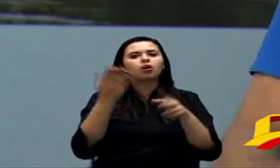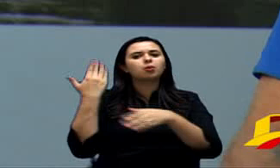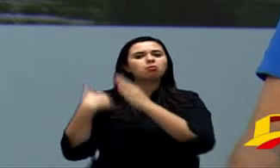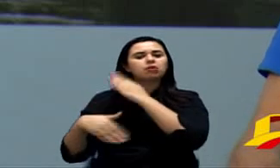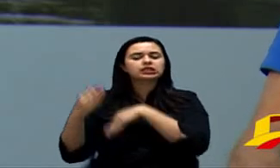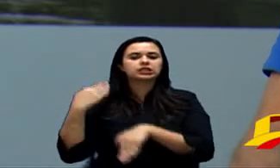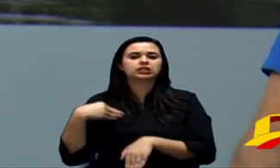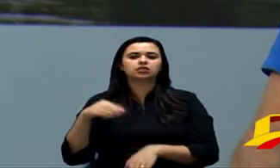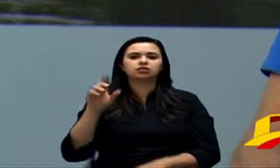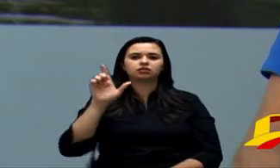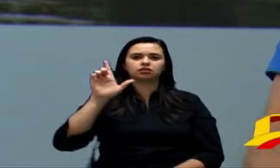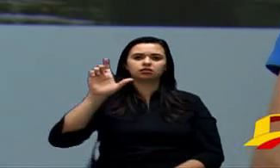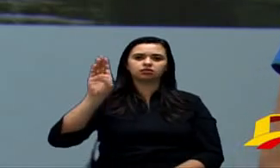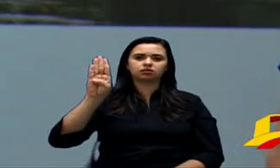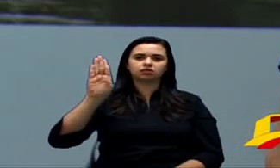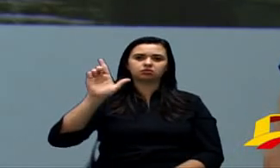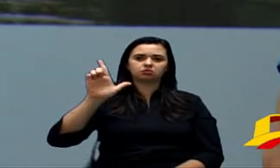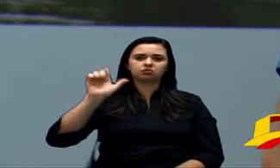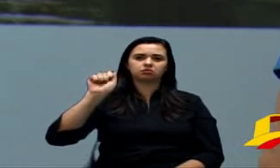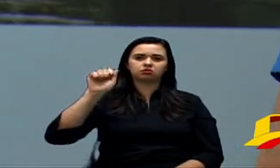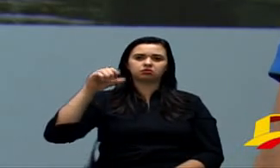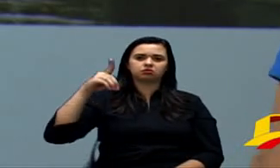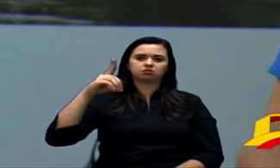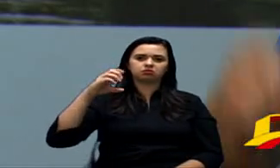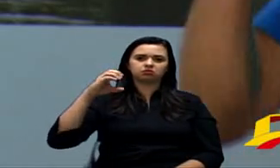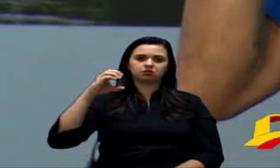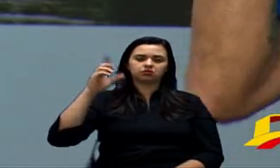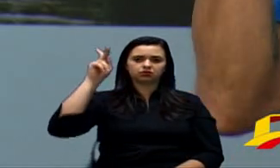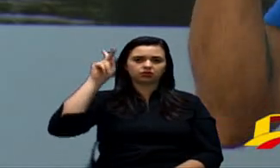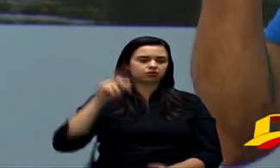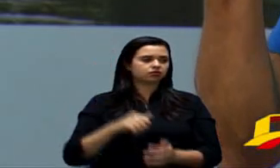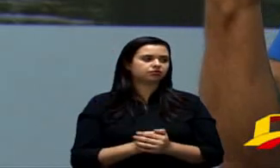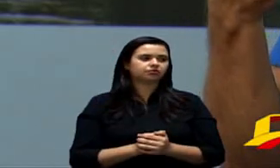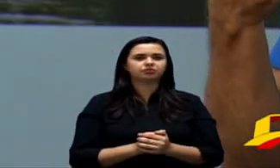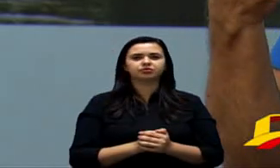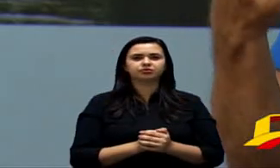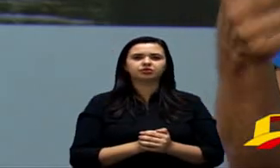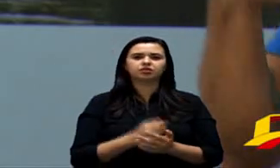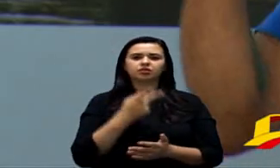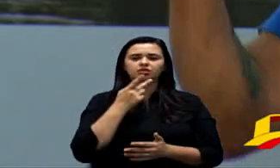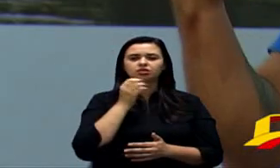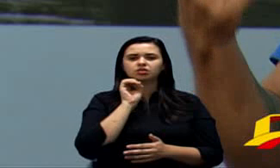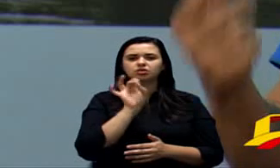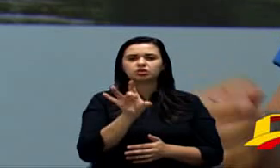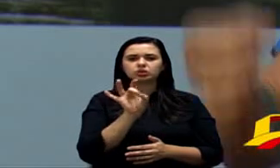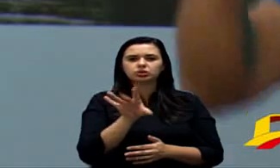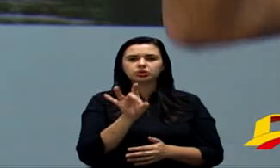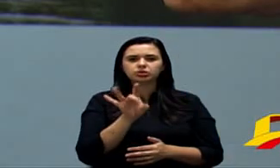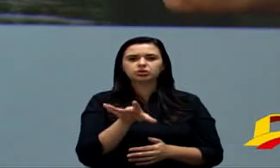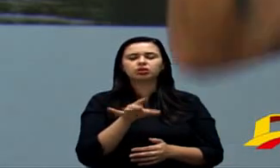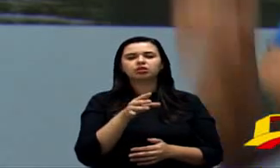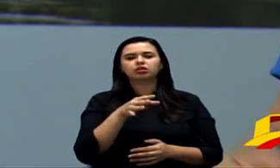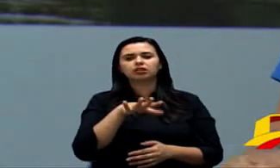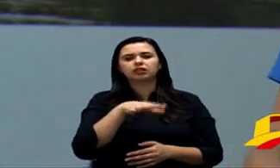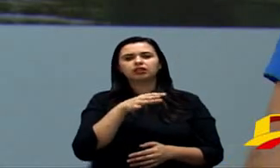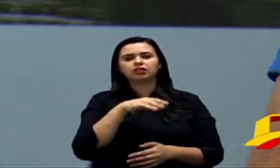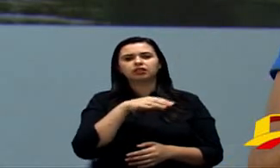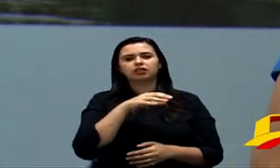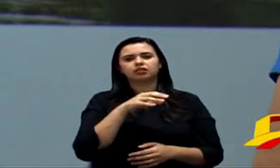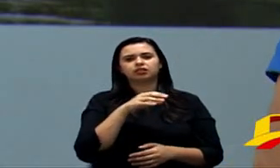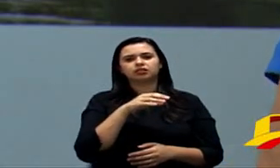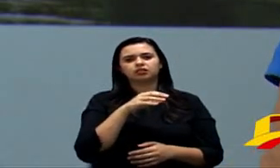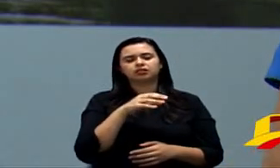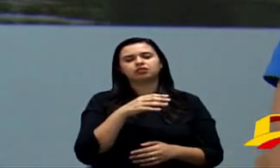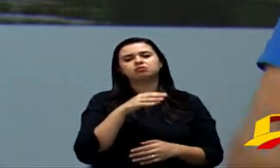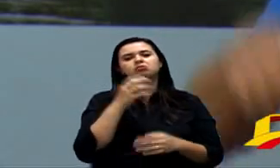o transporte, ele conseguiu. O Black, a hora que chegar lá, só pela vocalização dos outros, ele vai morrer de infarto.